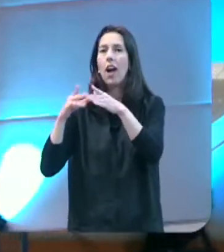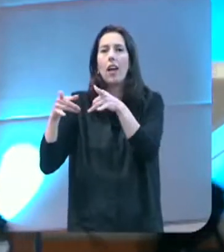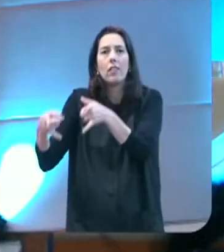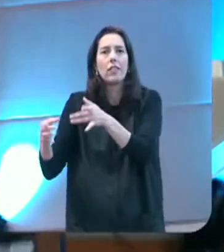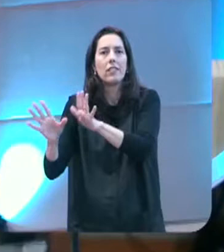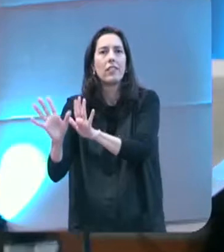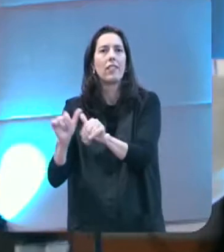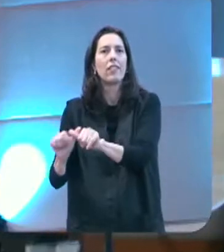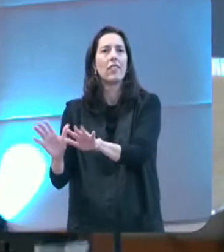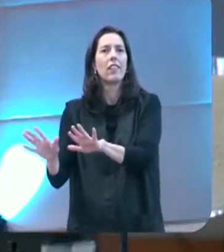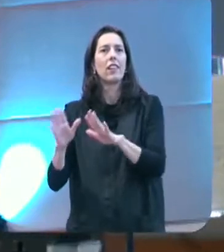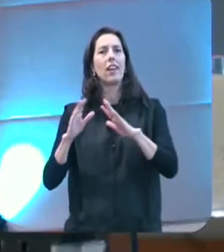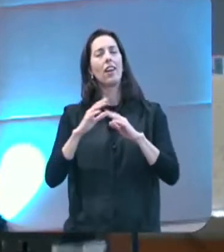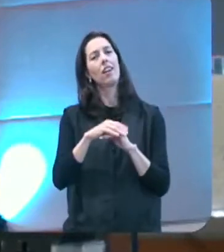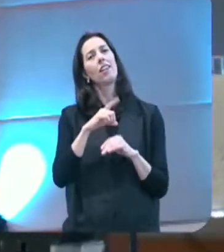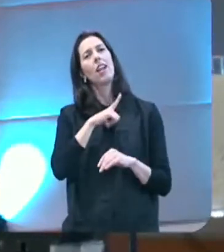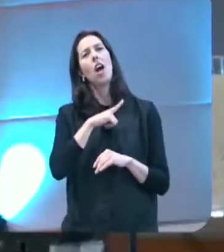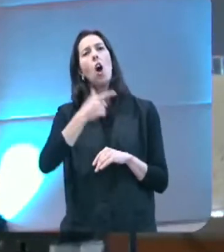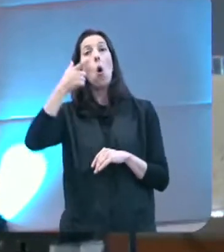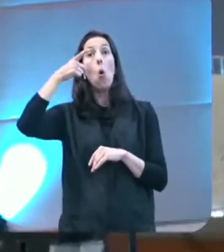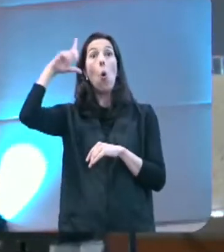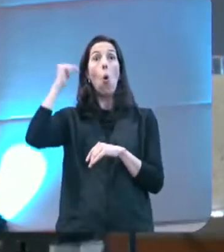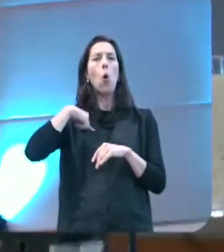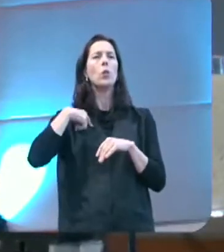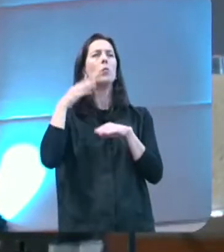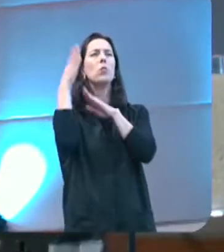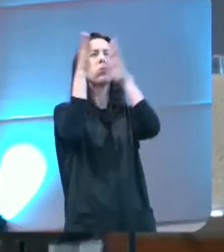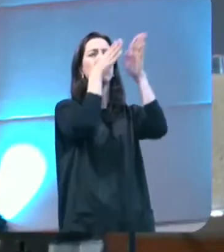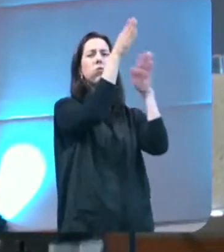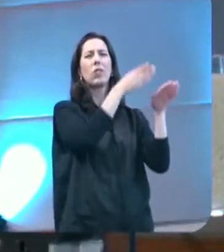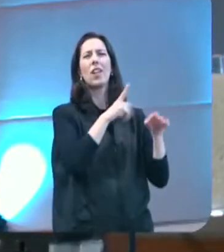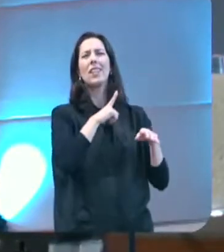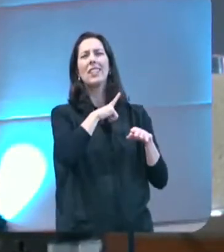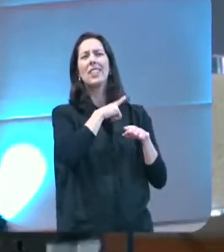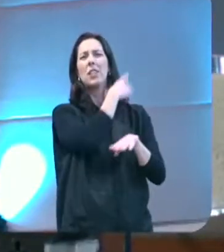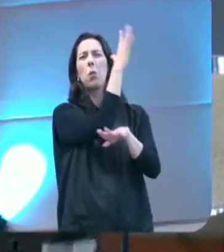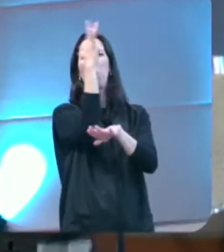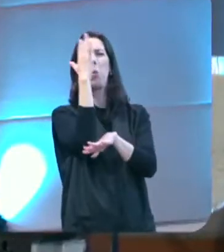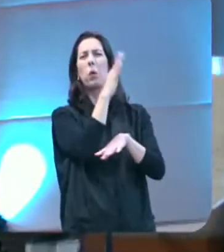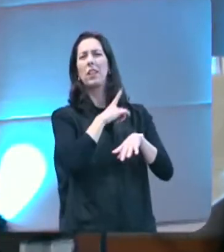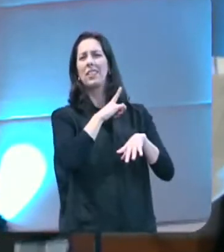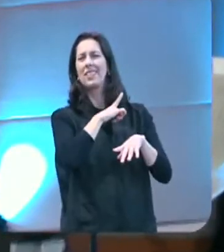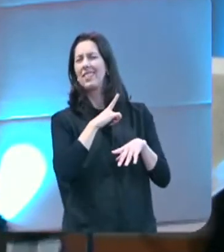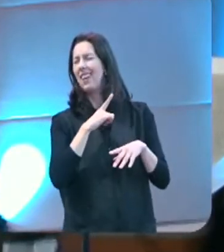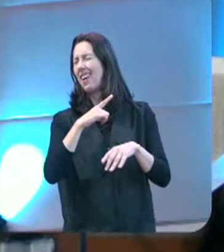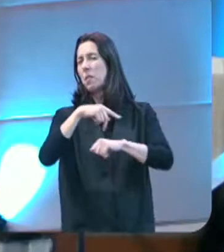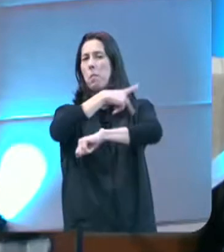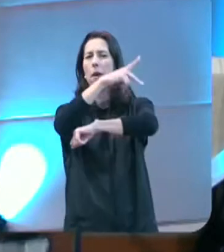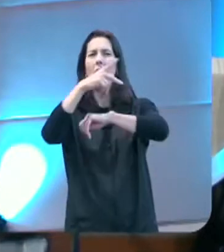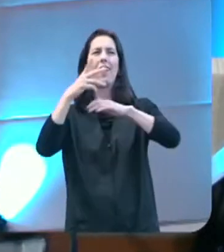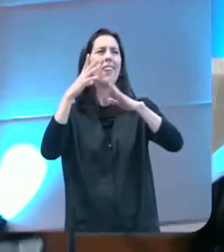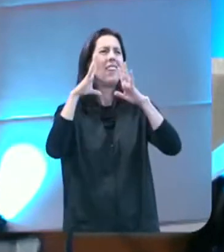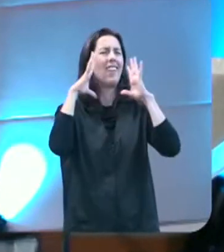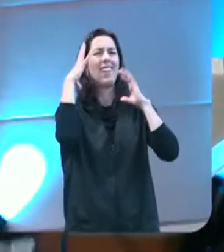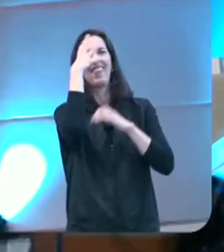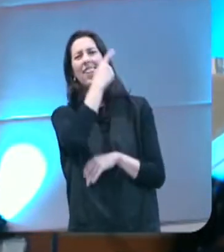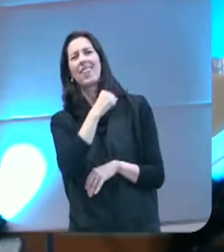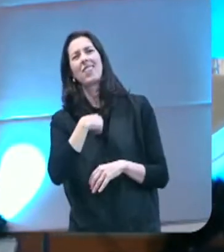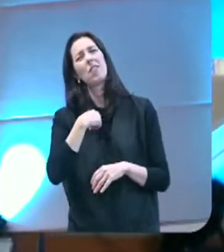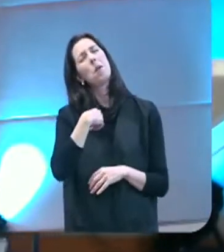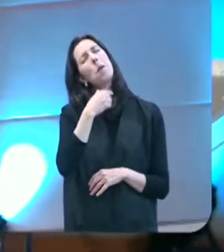Ontem visitámos uma série de parques maravilhosos e é um gosto poder